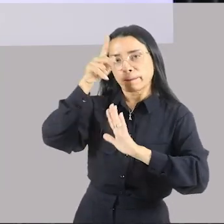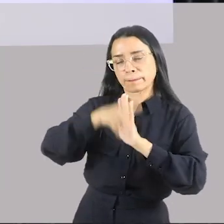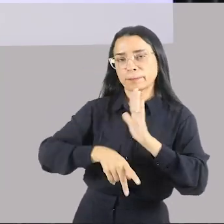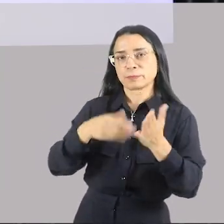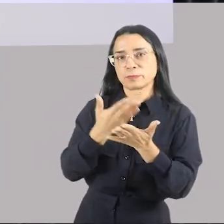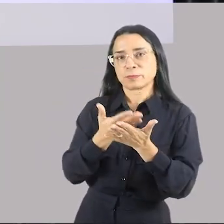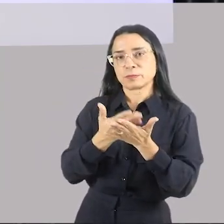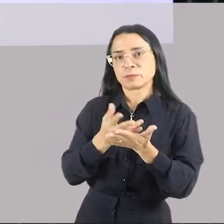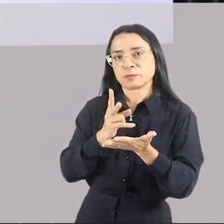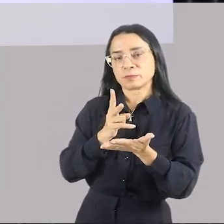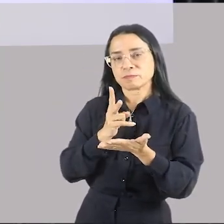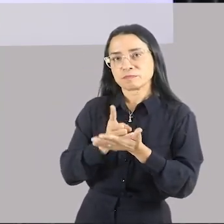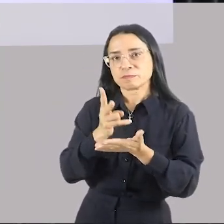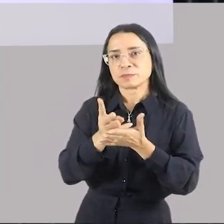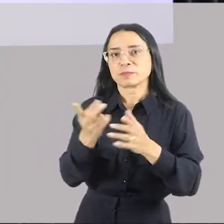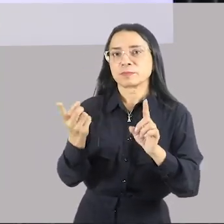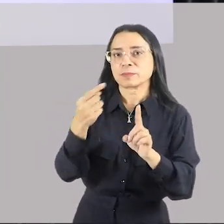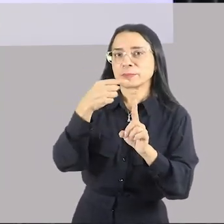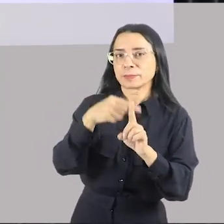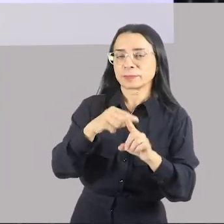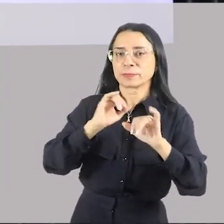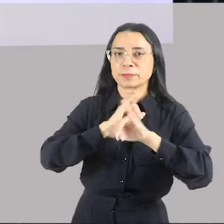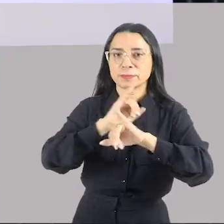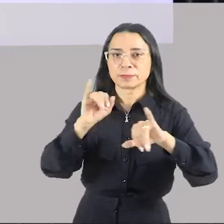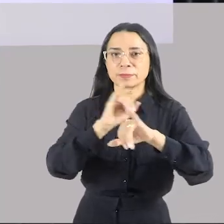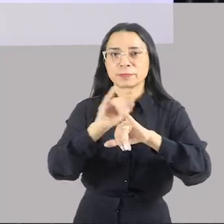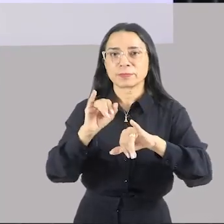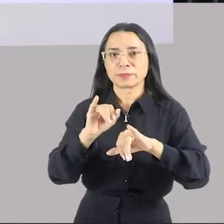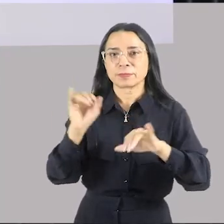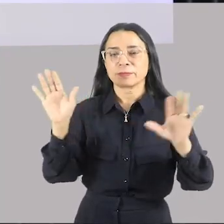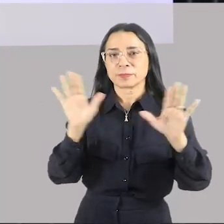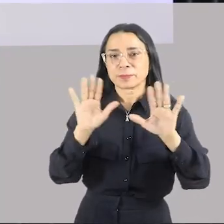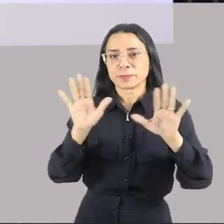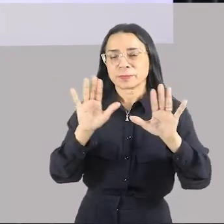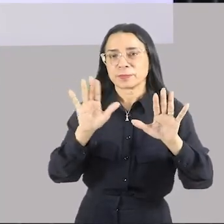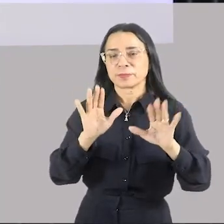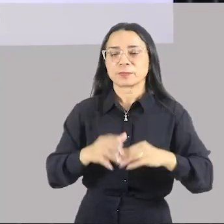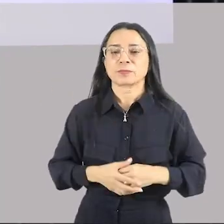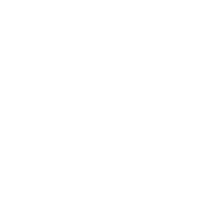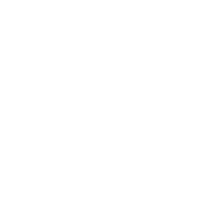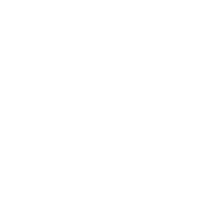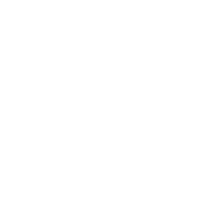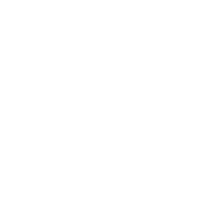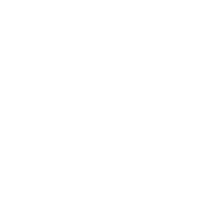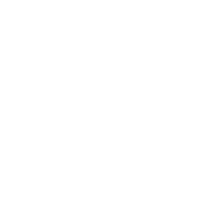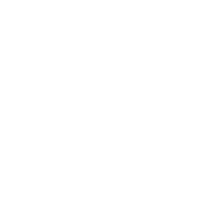sempre para mais informações. Então até a próxima aula de Sociologia. Um abraço a todos